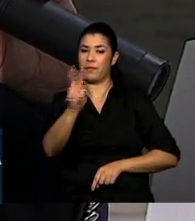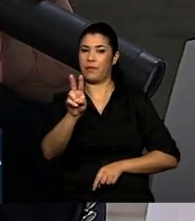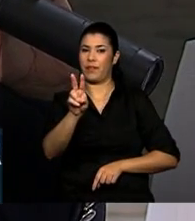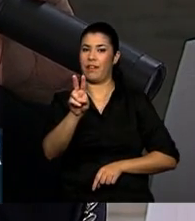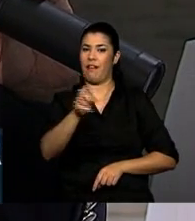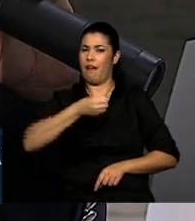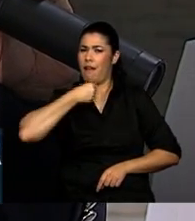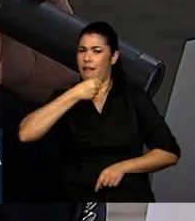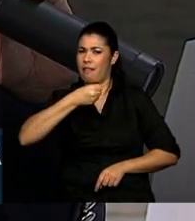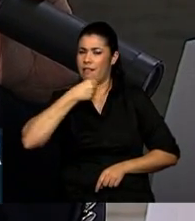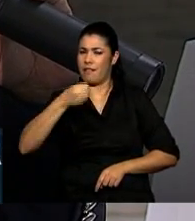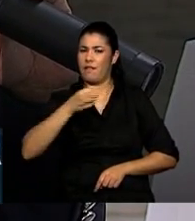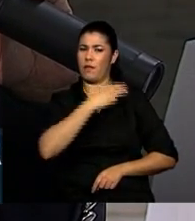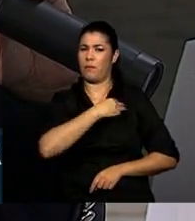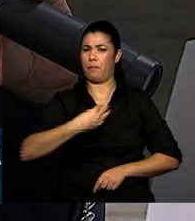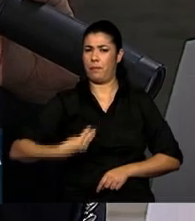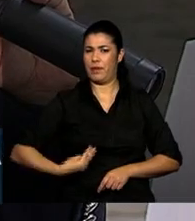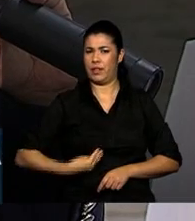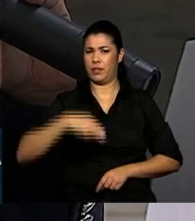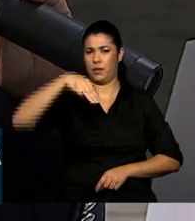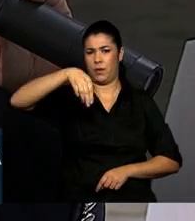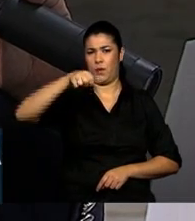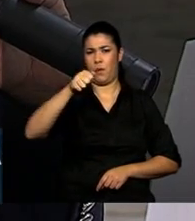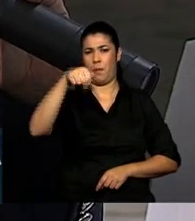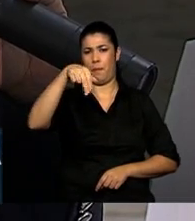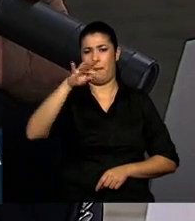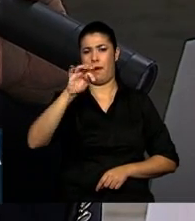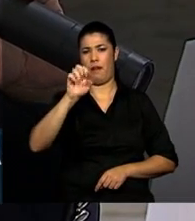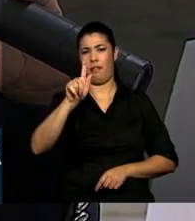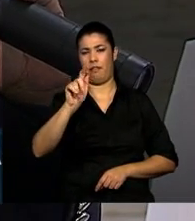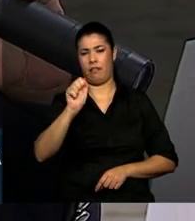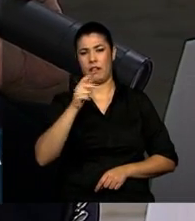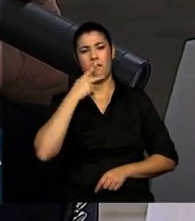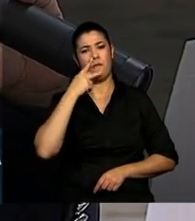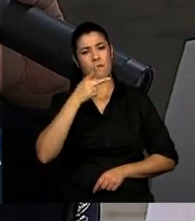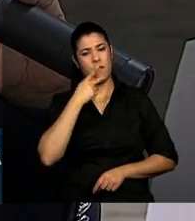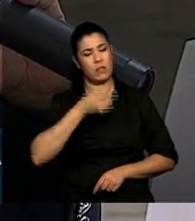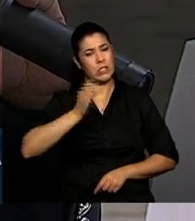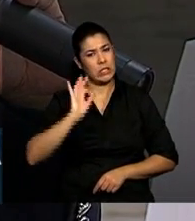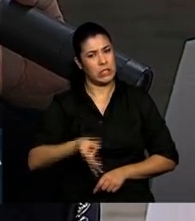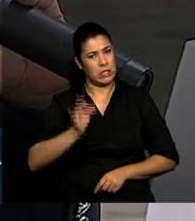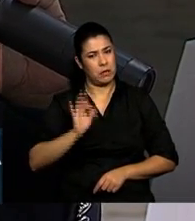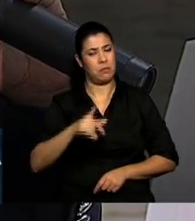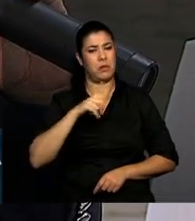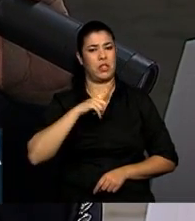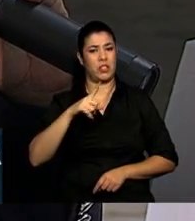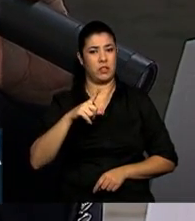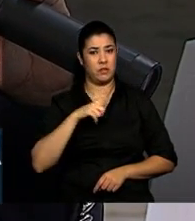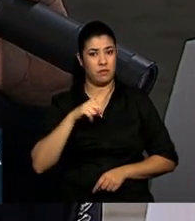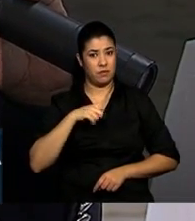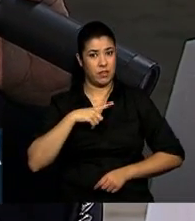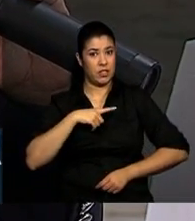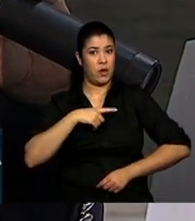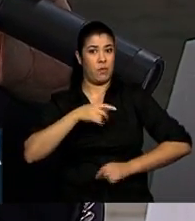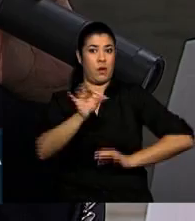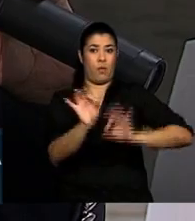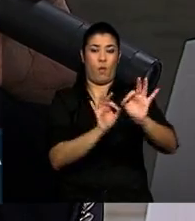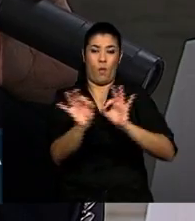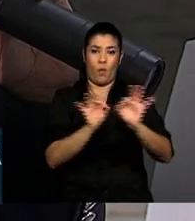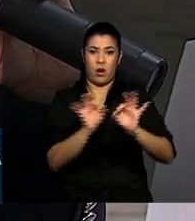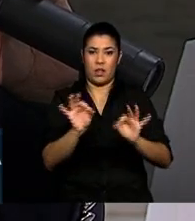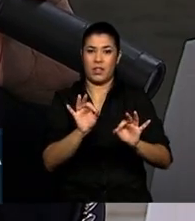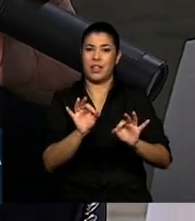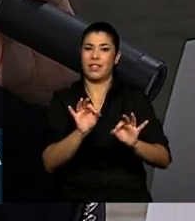Mantega falando do provável desmonte das medidas anticíclicas eu queria saber se o